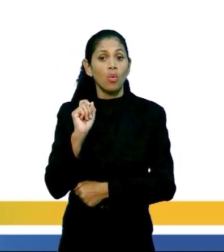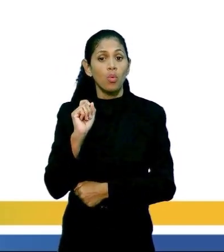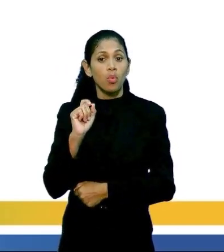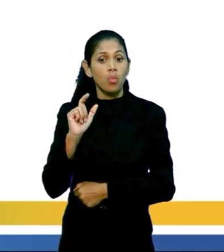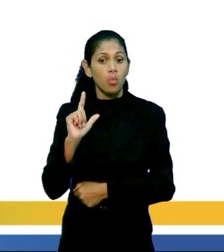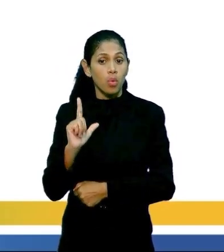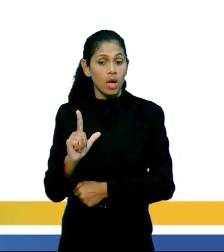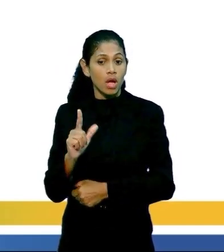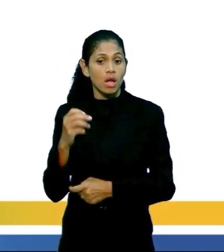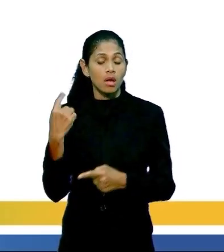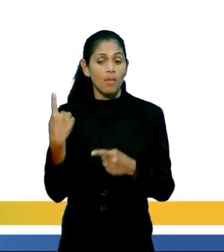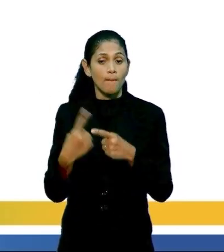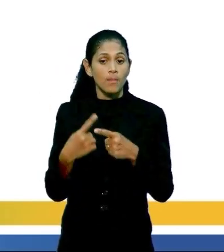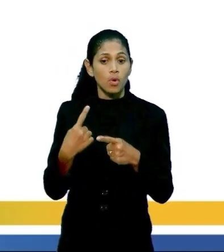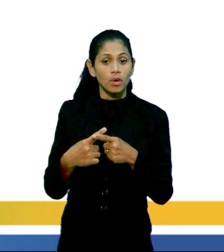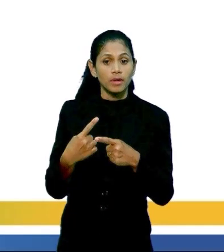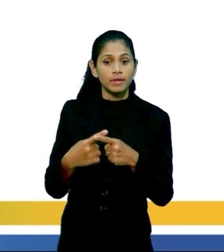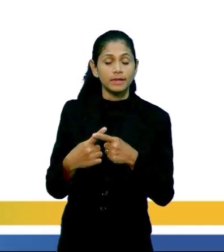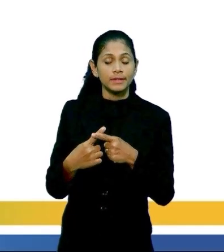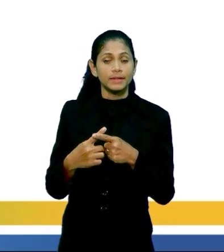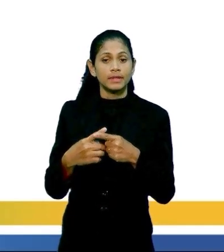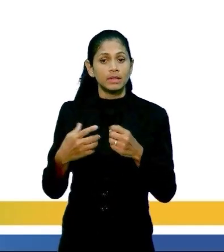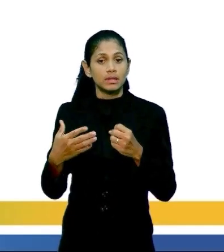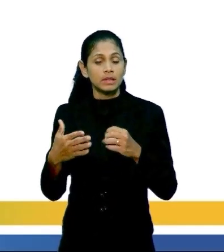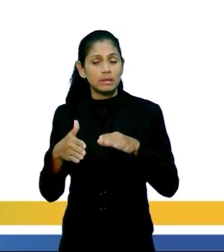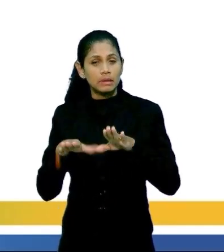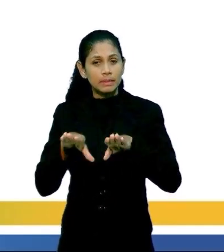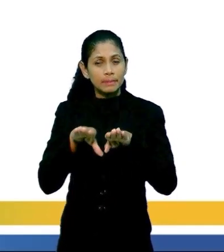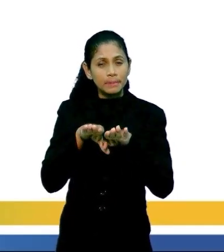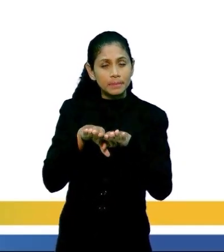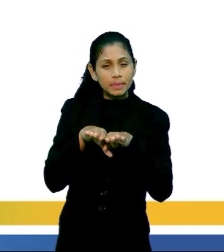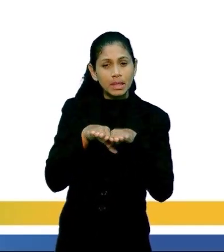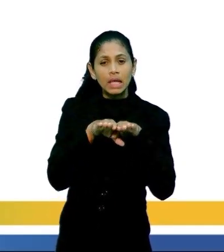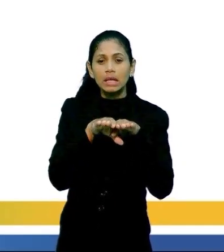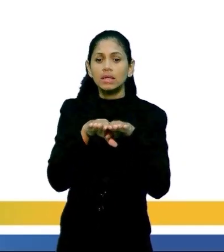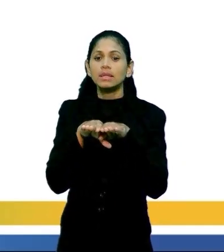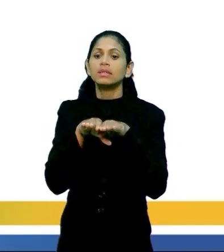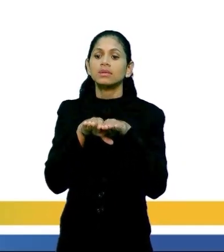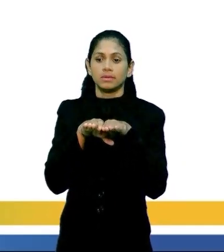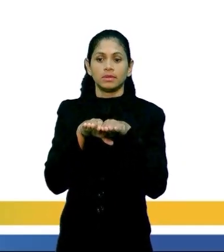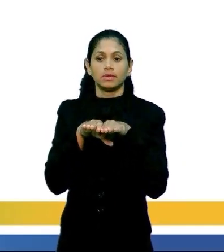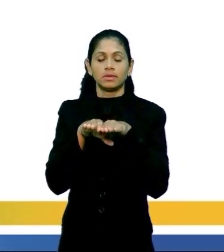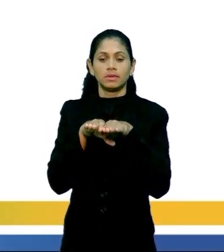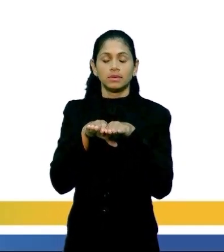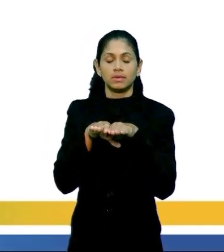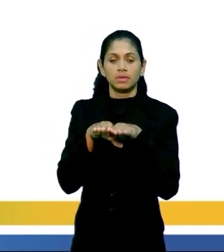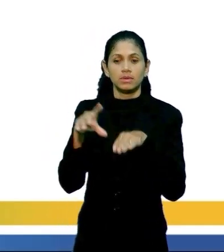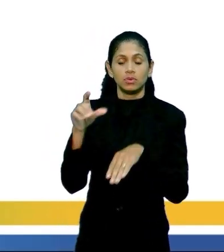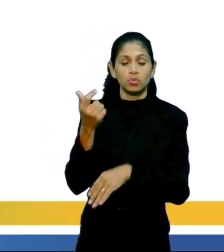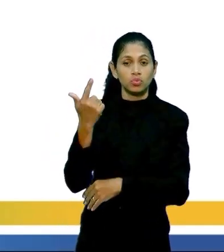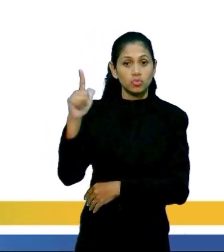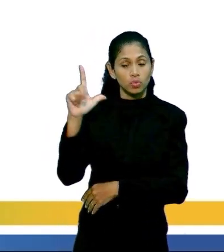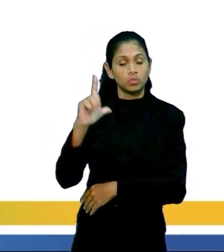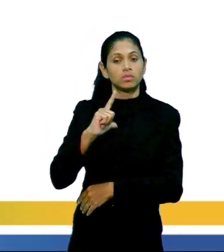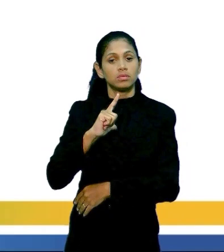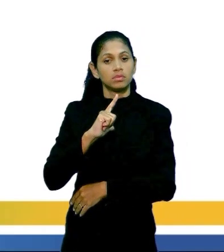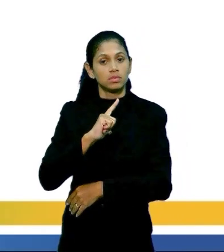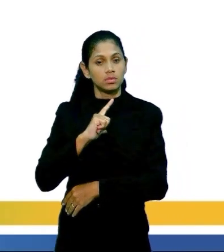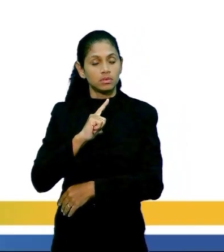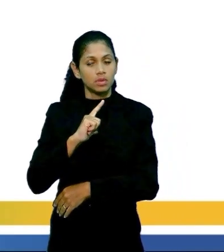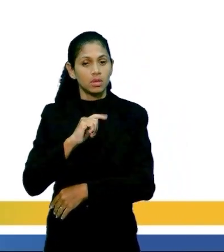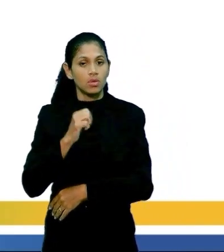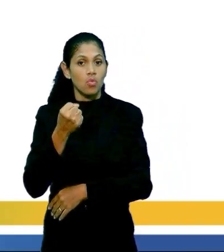2 elétrons na última camada. Todos os outros, como vocês podem ver, possui 8 elétrons na sua